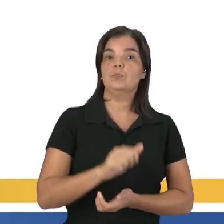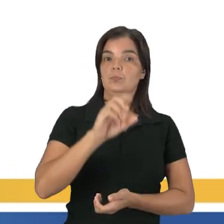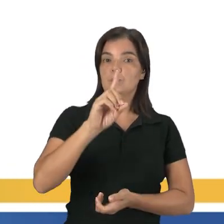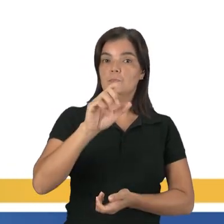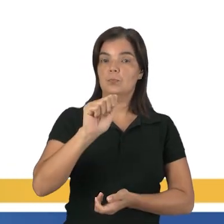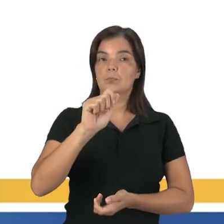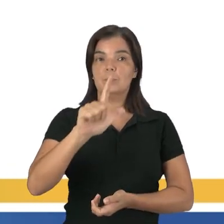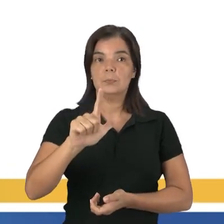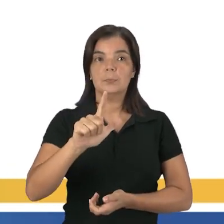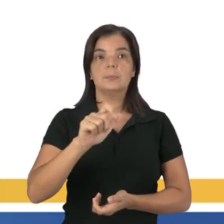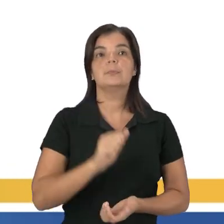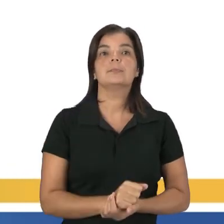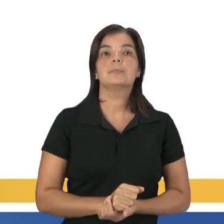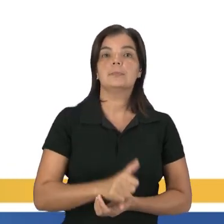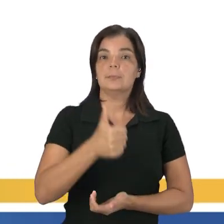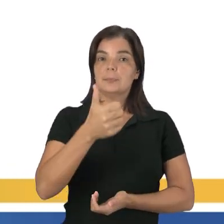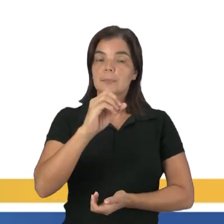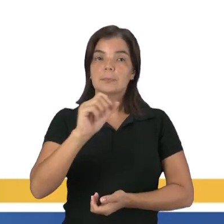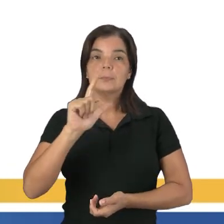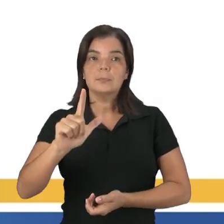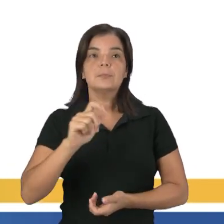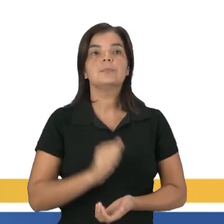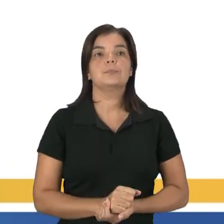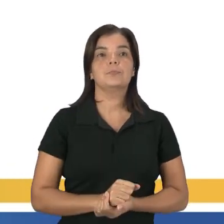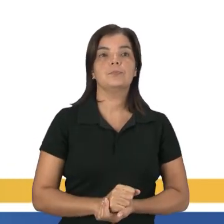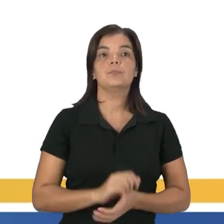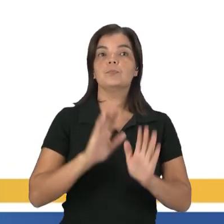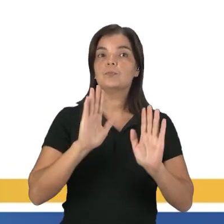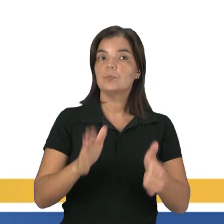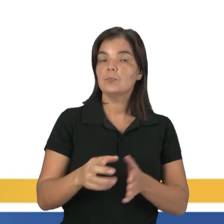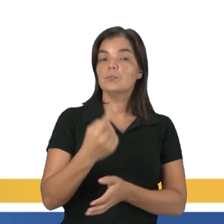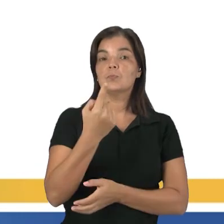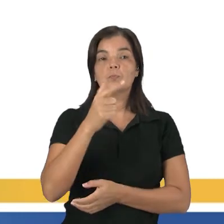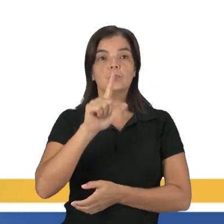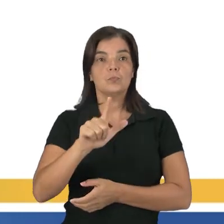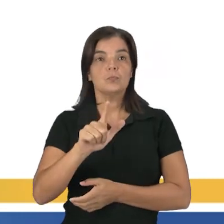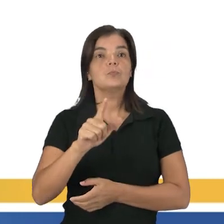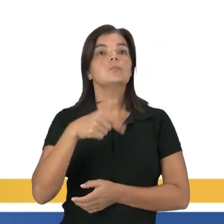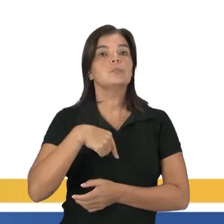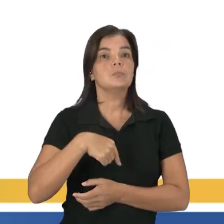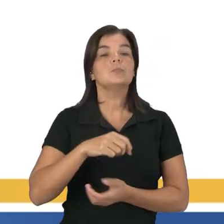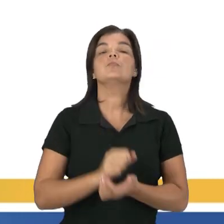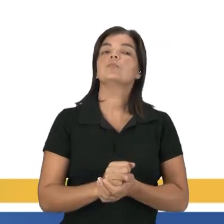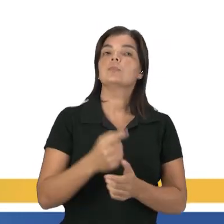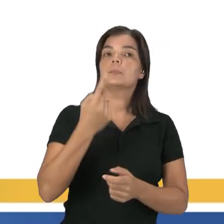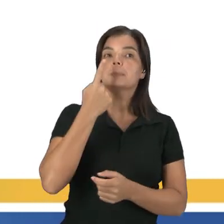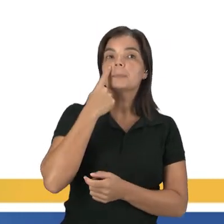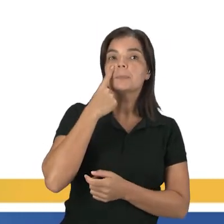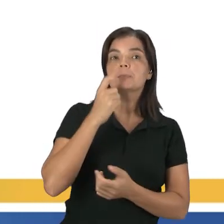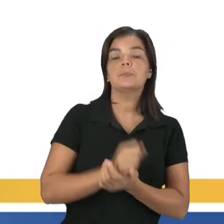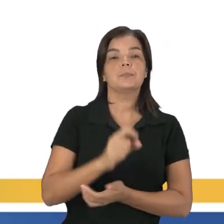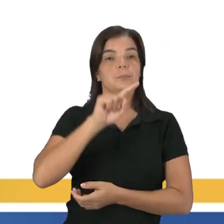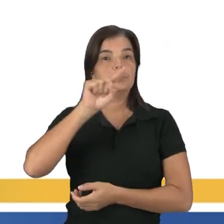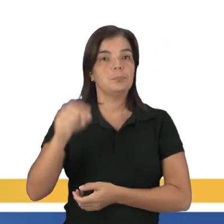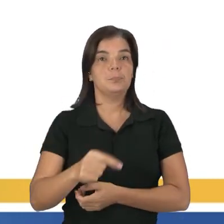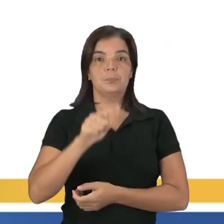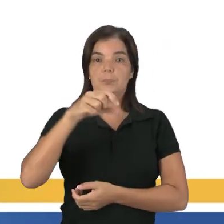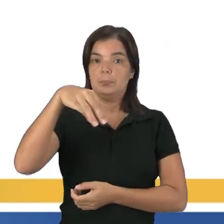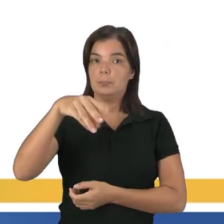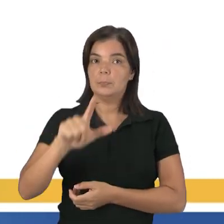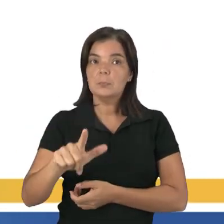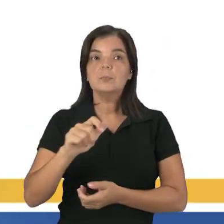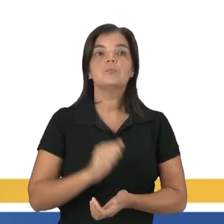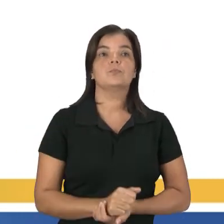100, perdão, não é 100, é 10 litros. Já que a parte de 1 litro você pode ler de diferentes formas, né? O litro é